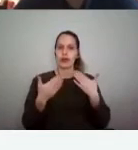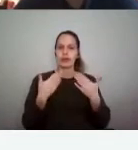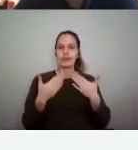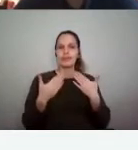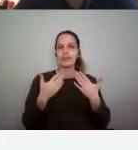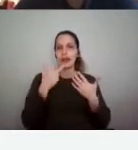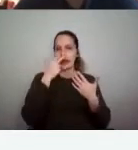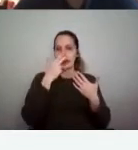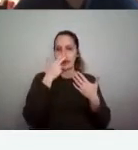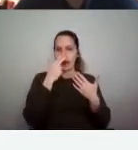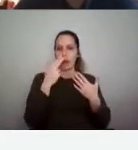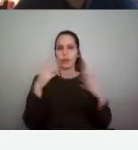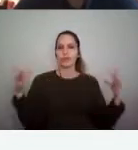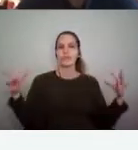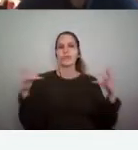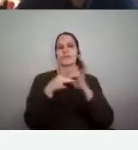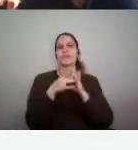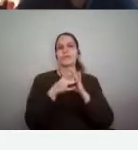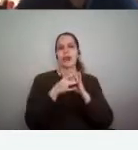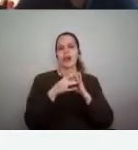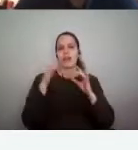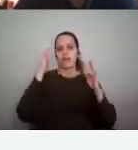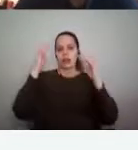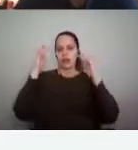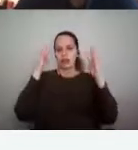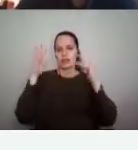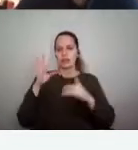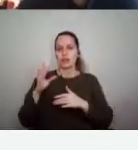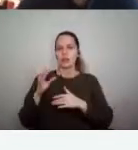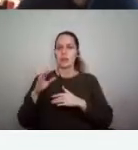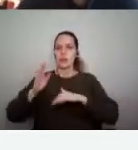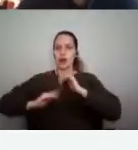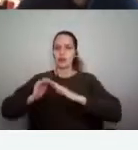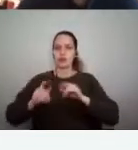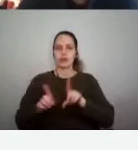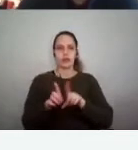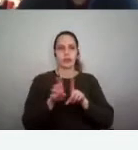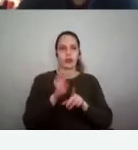teóricas. Eu ingressei no Hospital da Criança Conceição